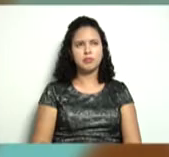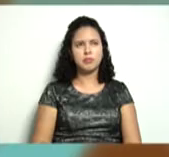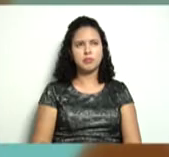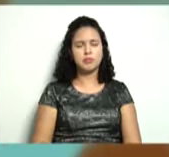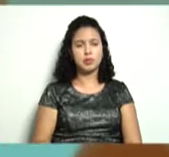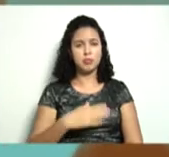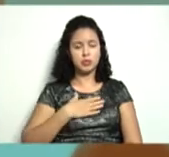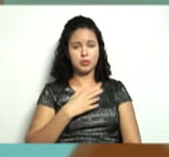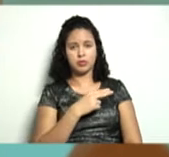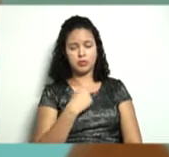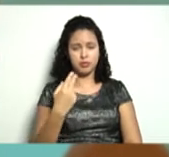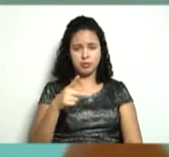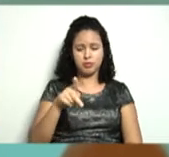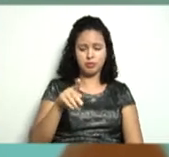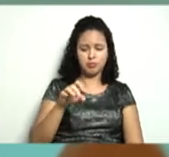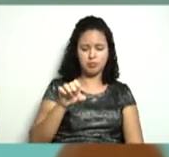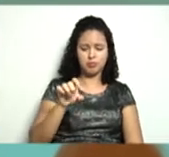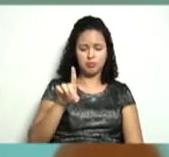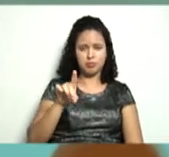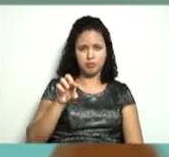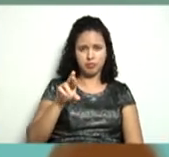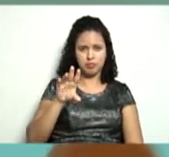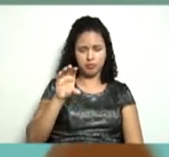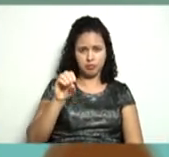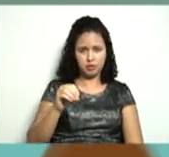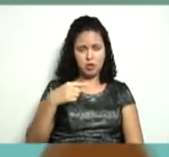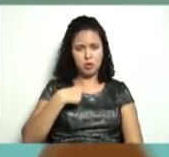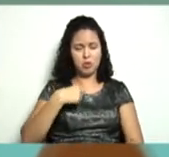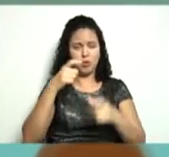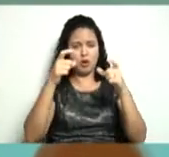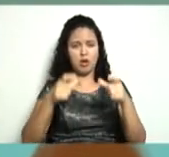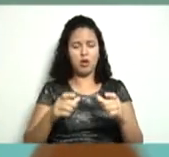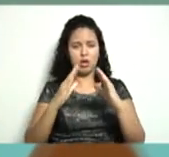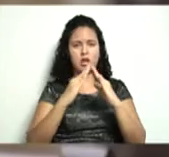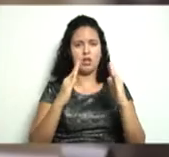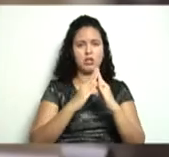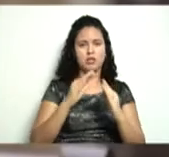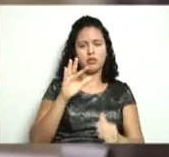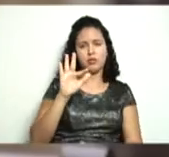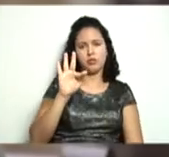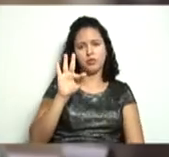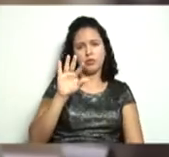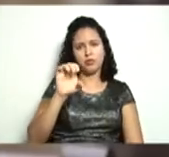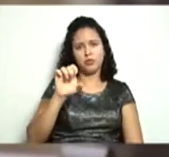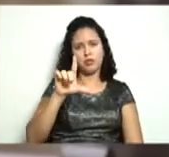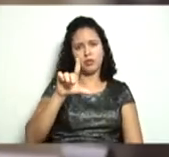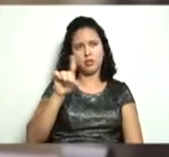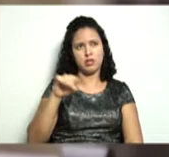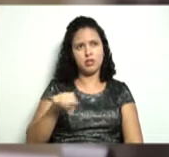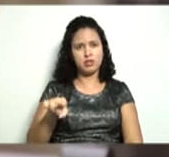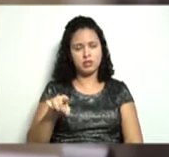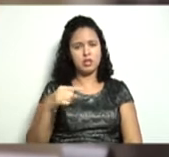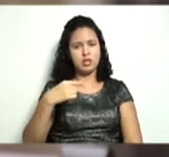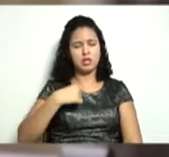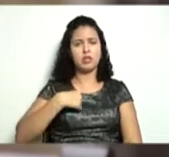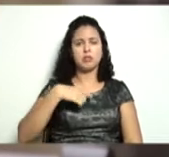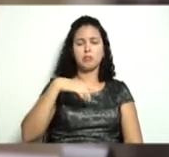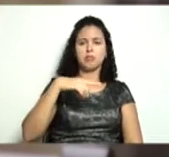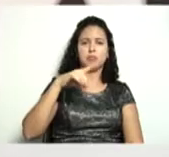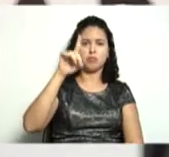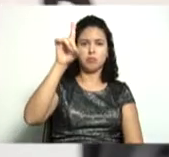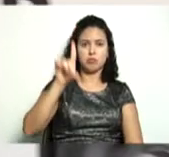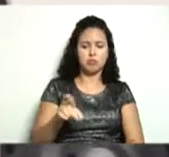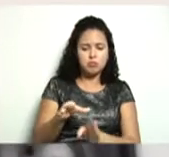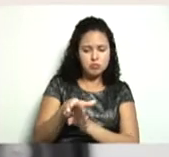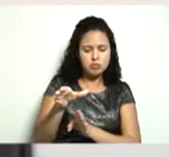Meu nome é Pedro Henrique Maté, eu moro atualmente em Feliz, eu tenho 15 anos e sou ex-presidente da Coebompa e atual